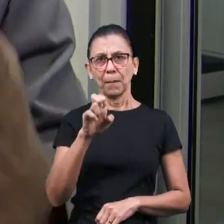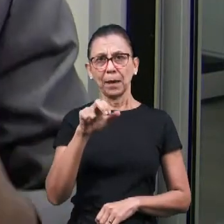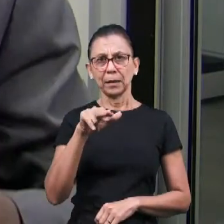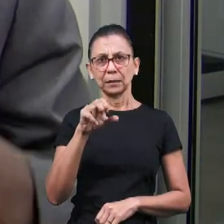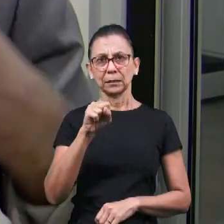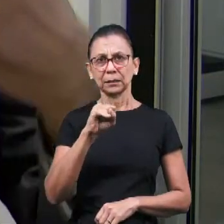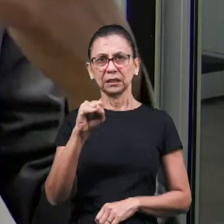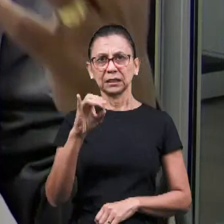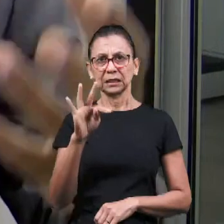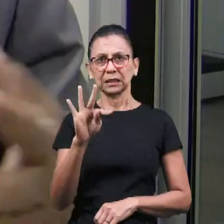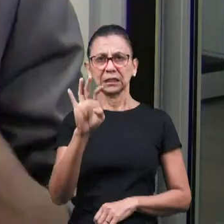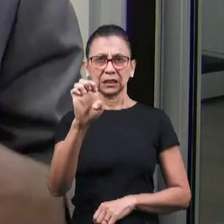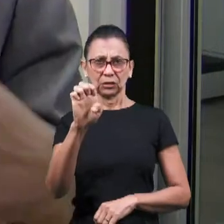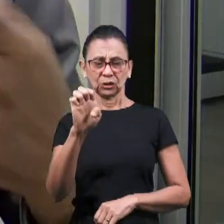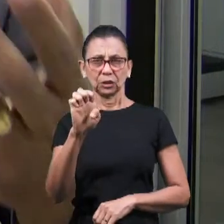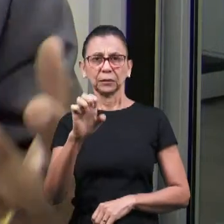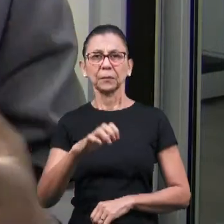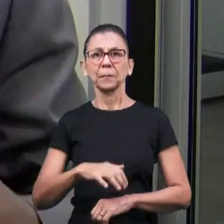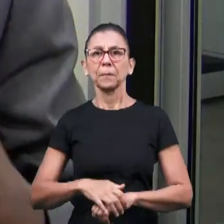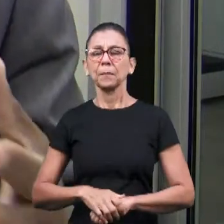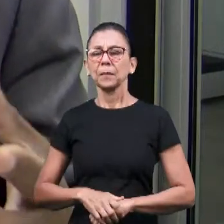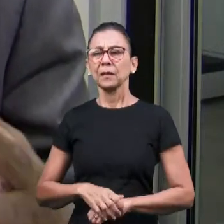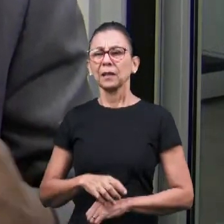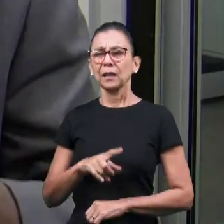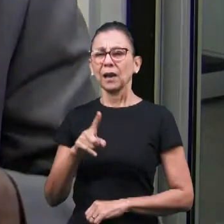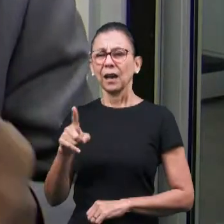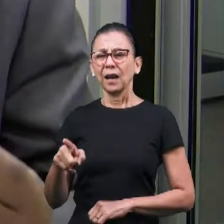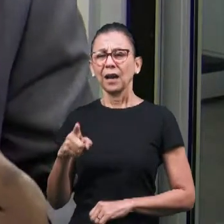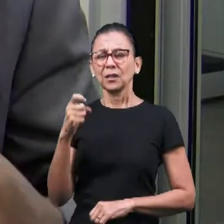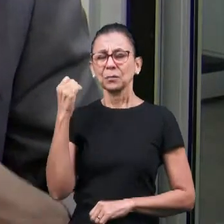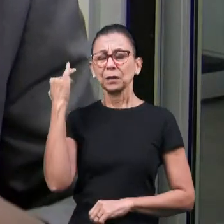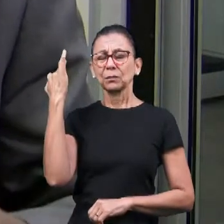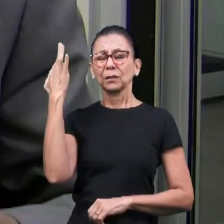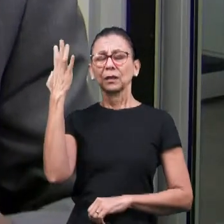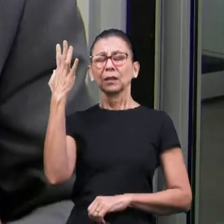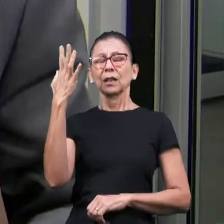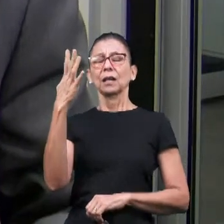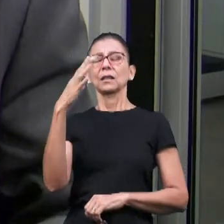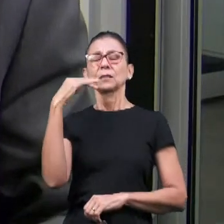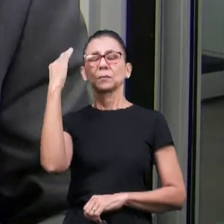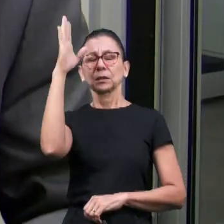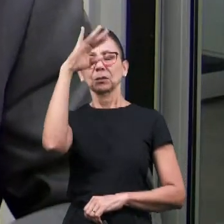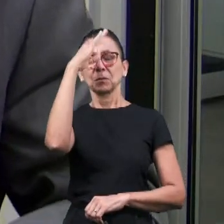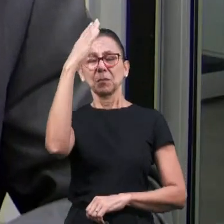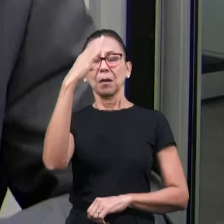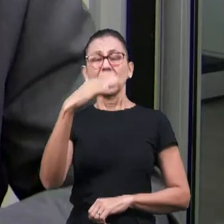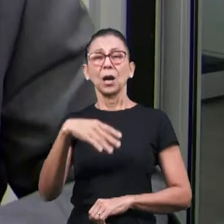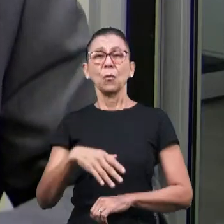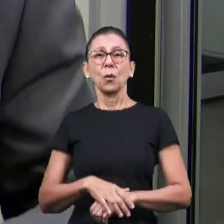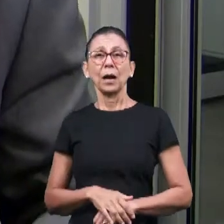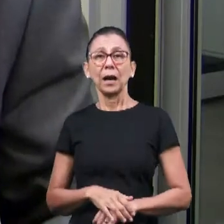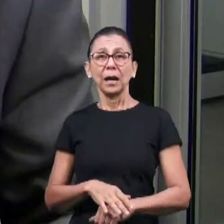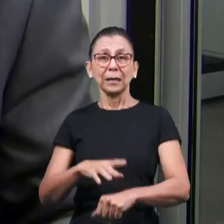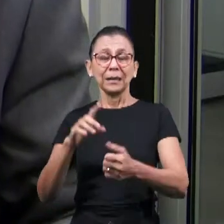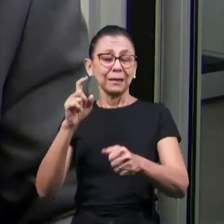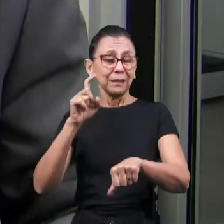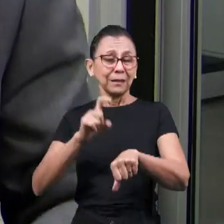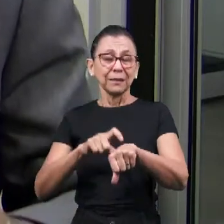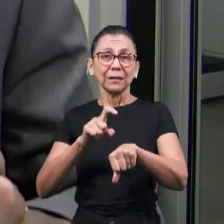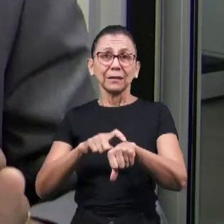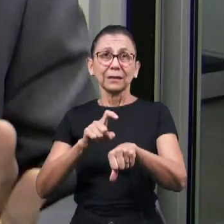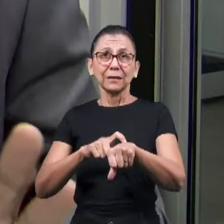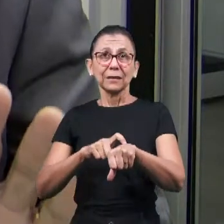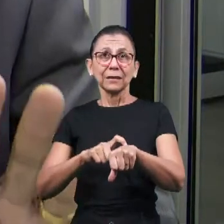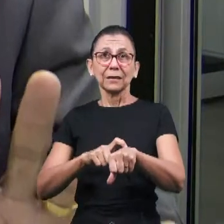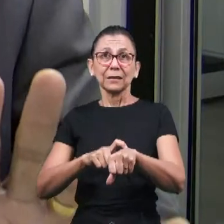ficou até de madrugada. Até de manhã ele passou mal e na hora da cirurgia ele teve uma reação alérgica. É um medicamento. Ele